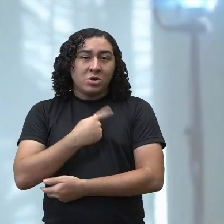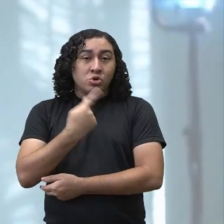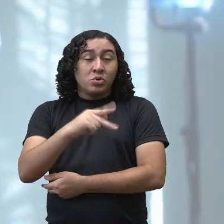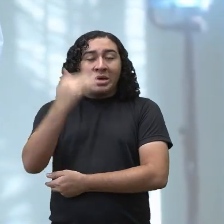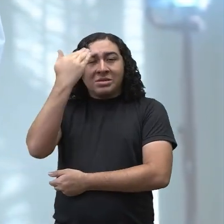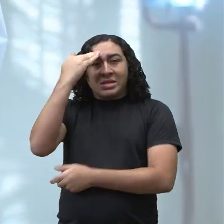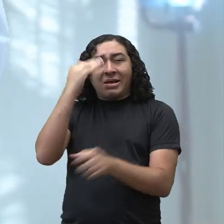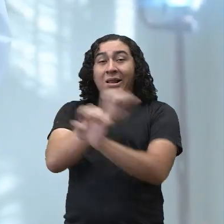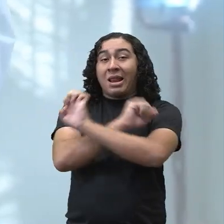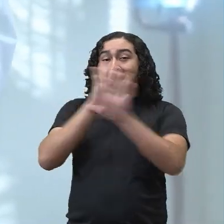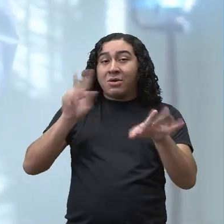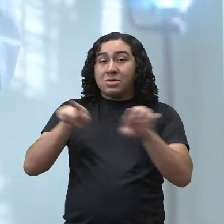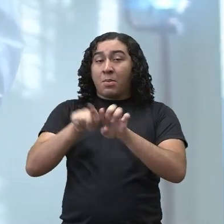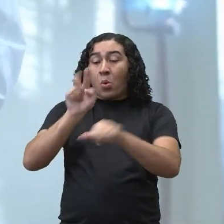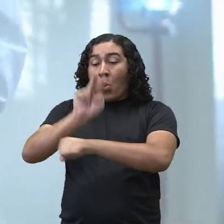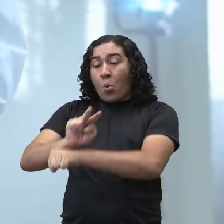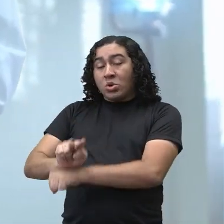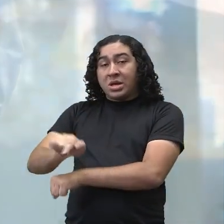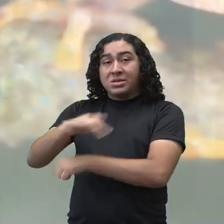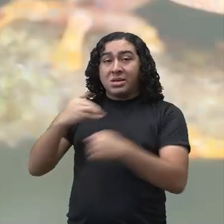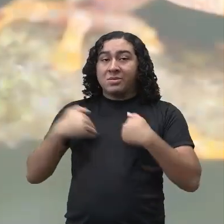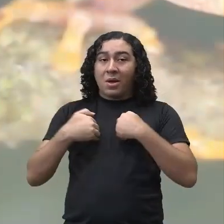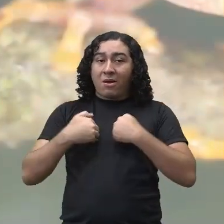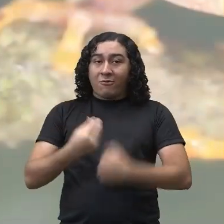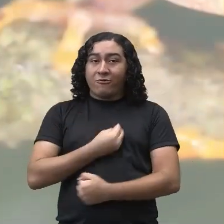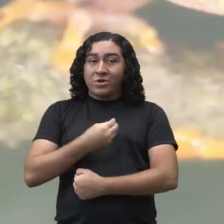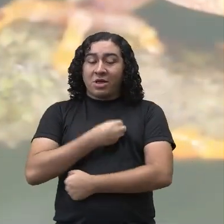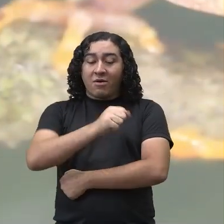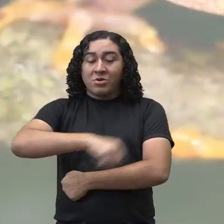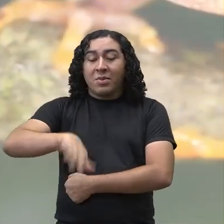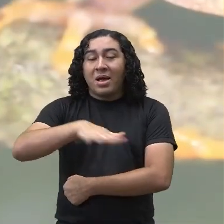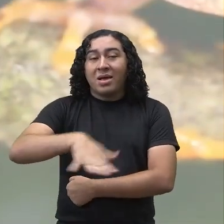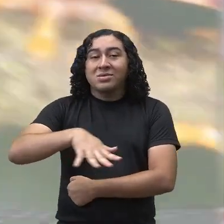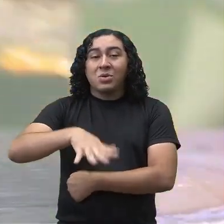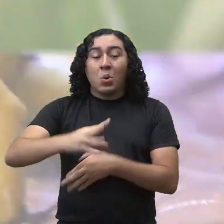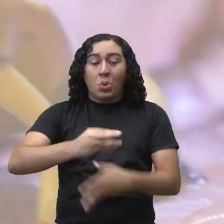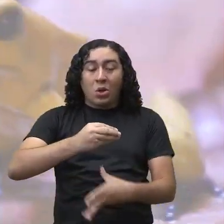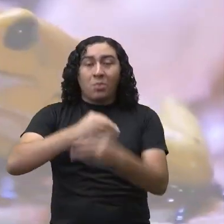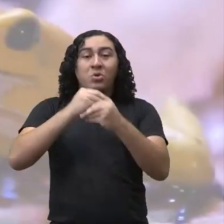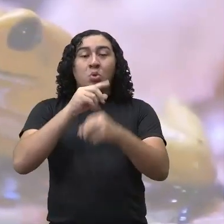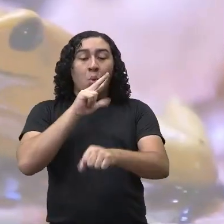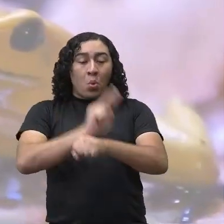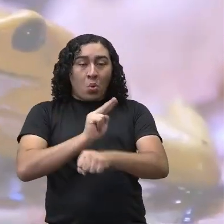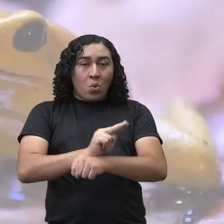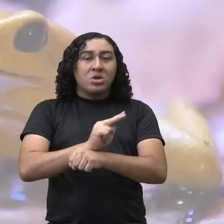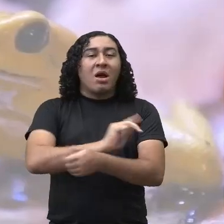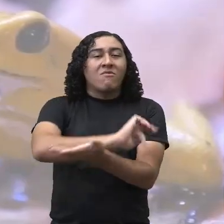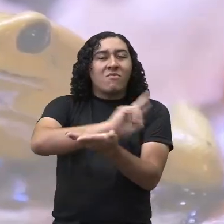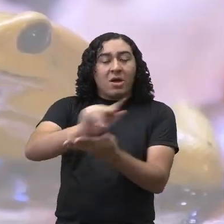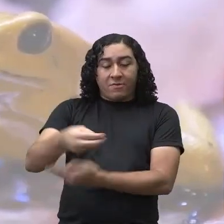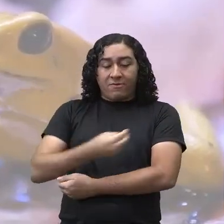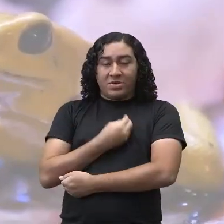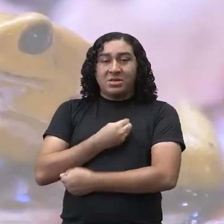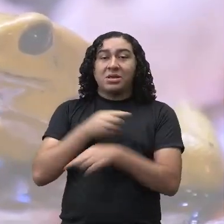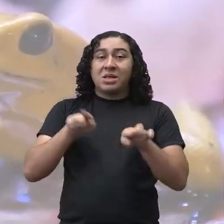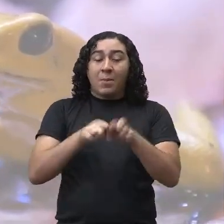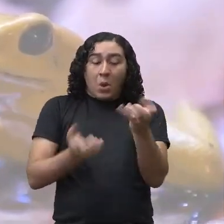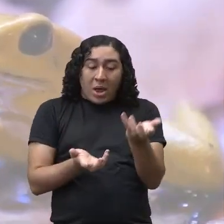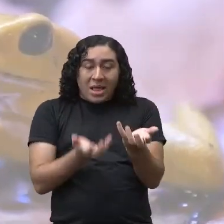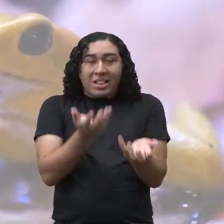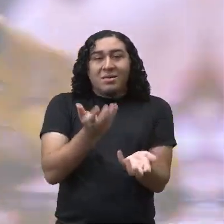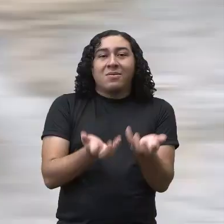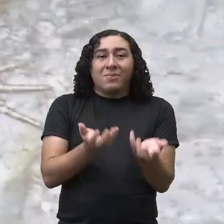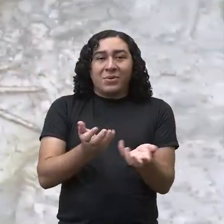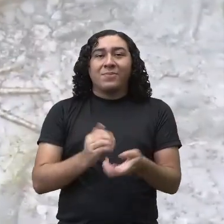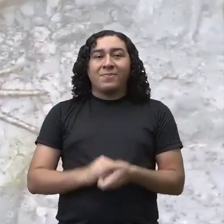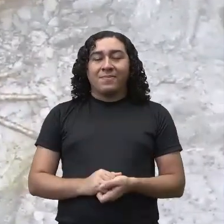entender e proteger esses habitantes da floresta, contribuindo para a conservação da biodiversidade e o equilíbrio dos